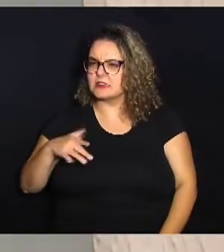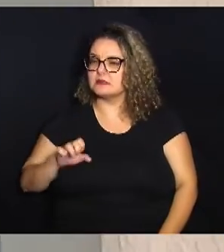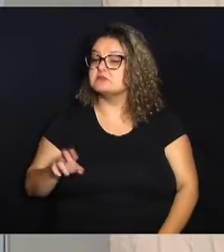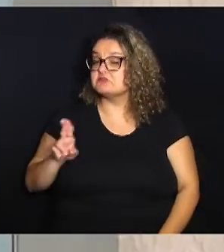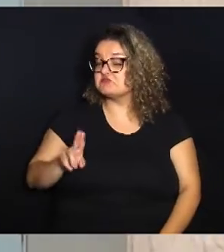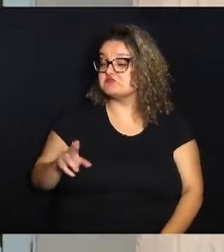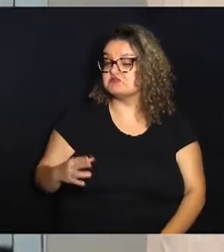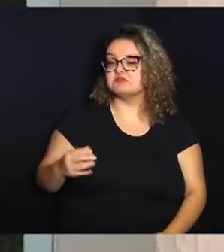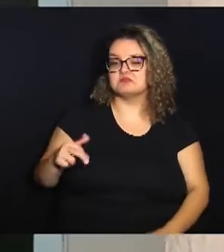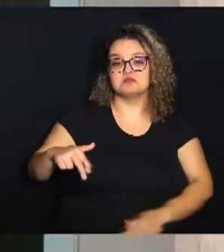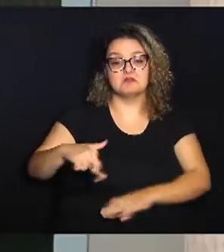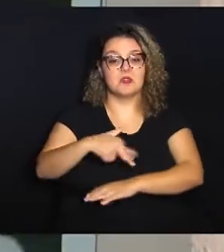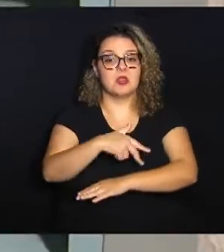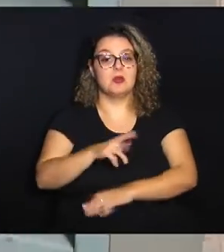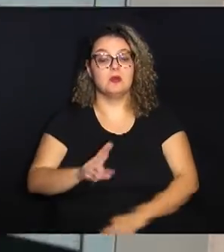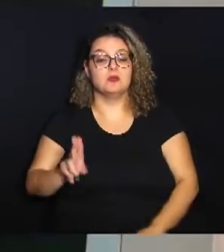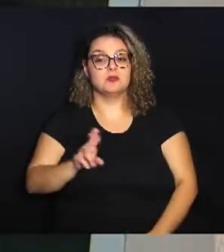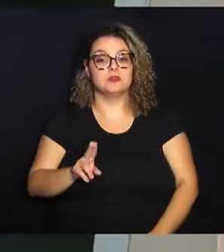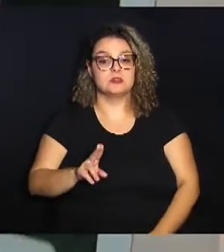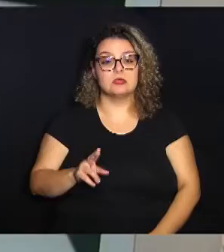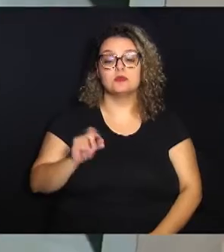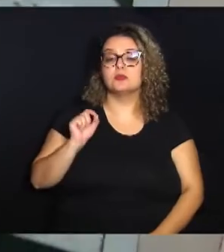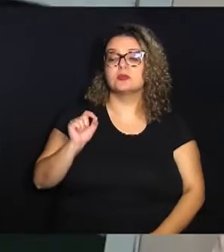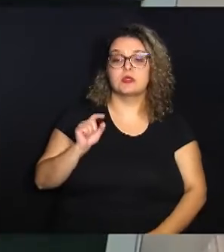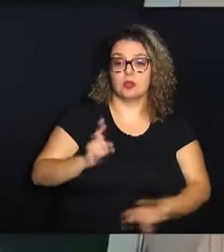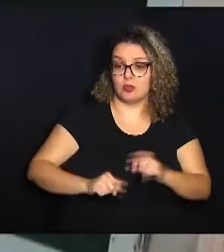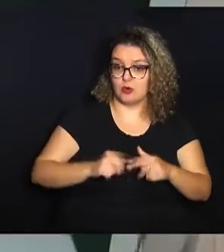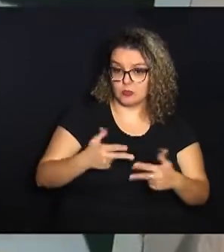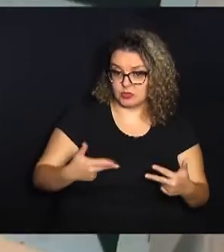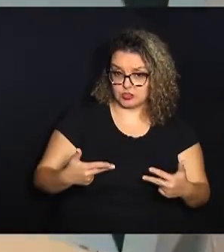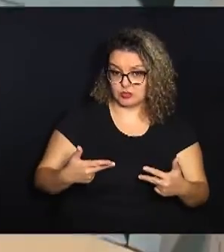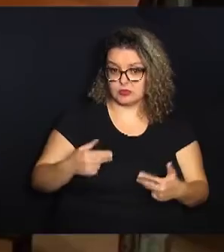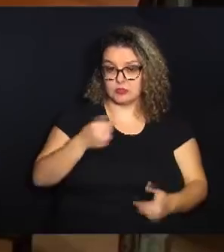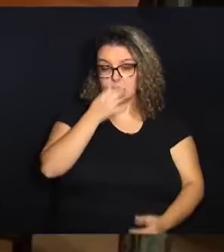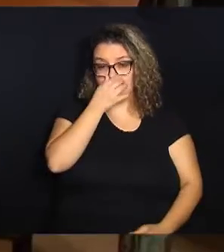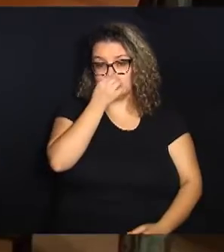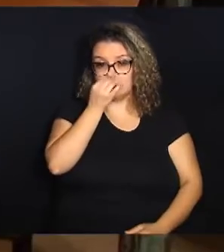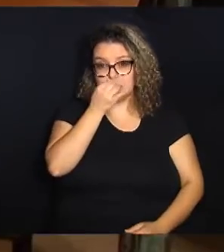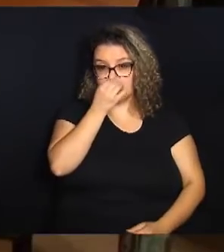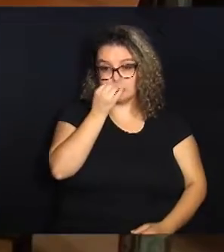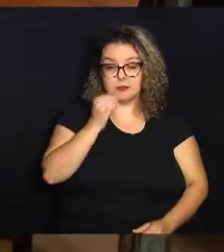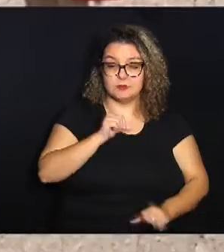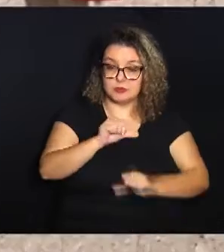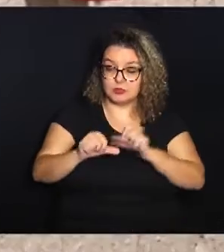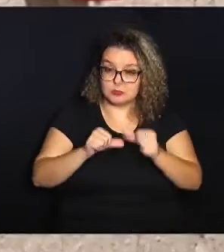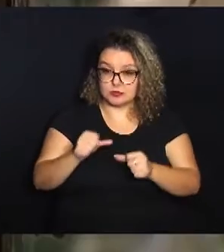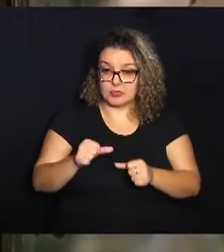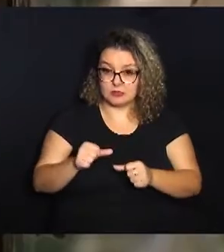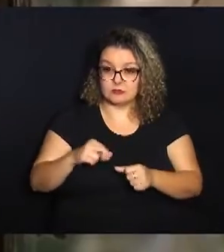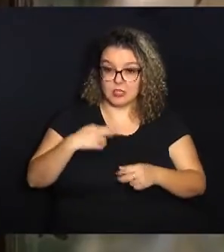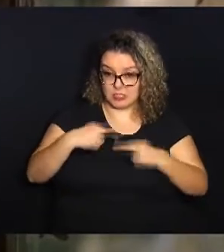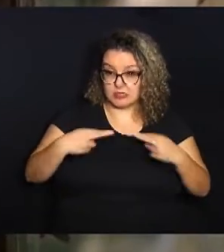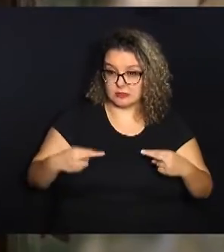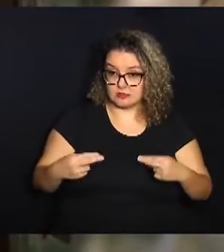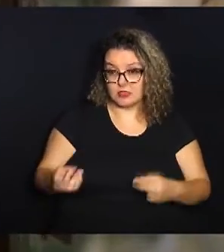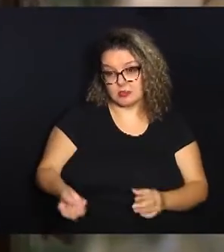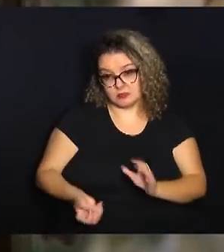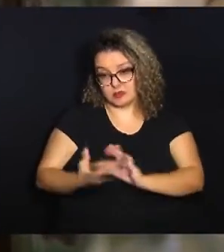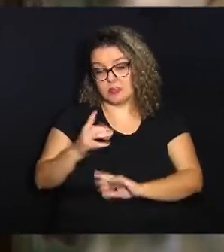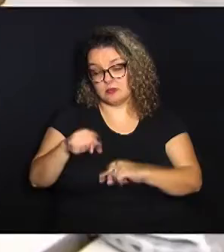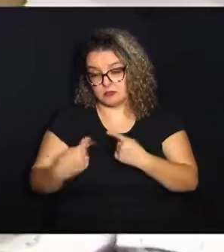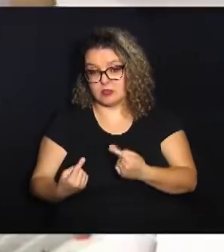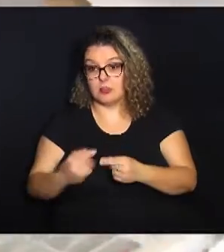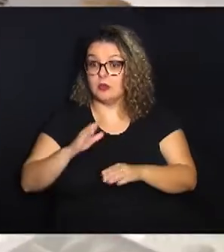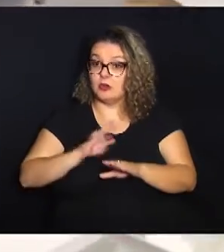moda, consiste no reaproveitamento de objetos e materiais para criar novos itens, muitas vezes com